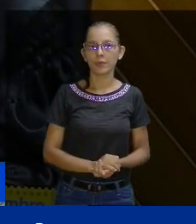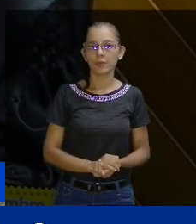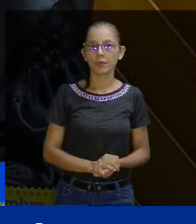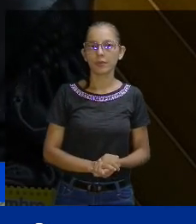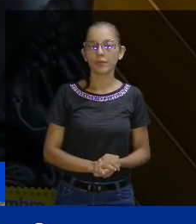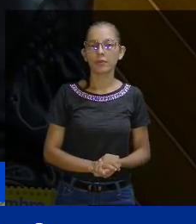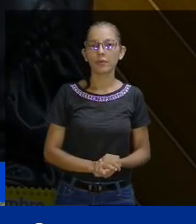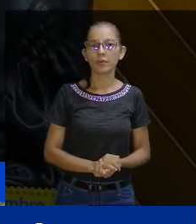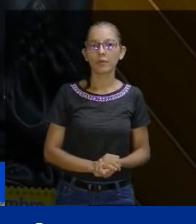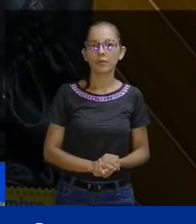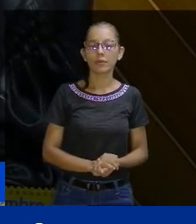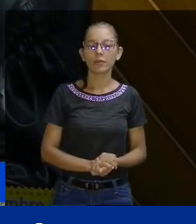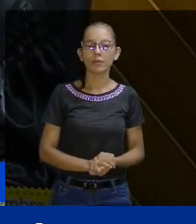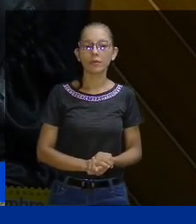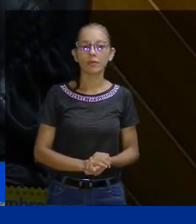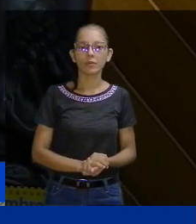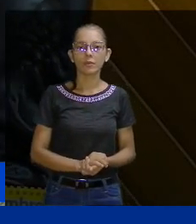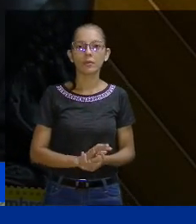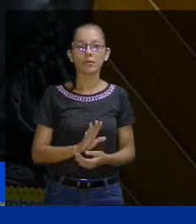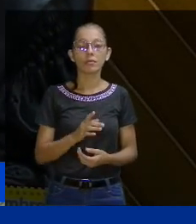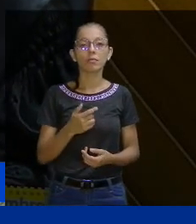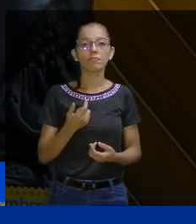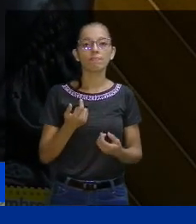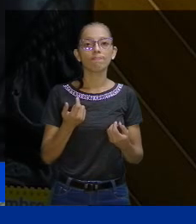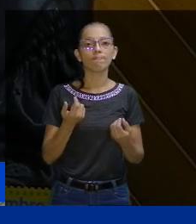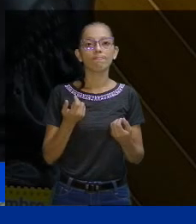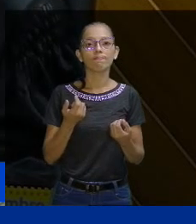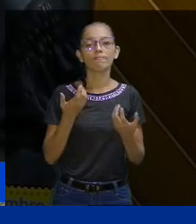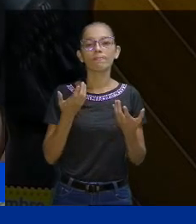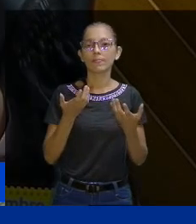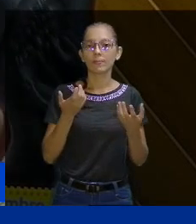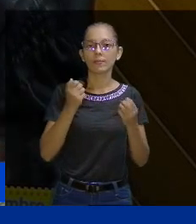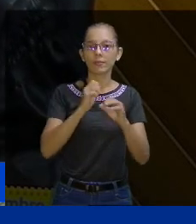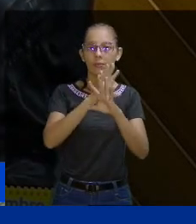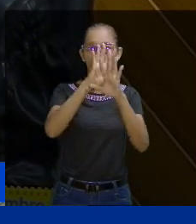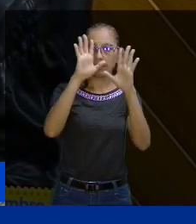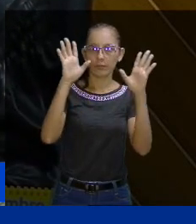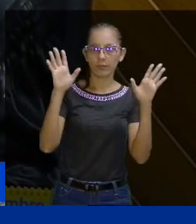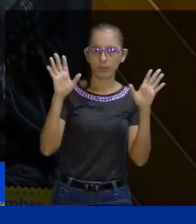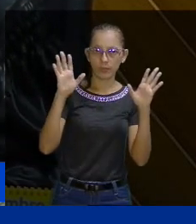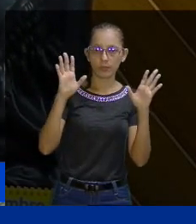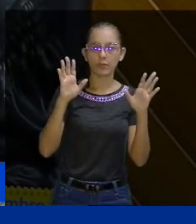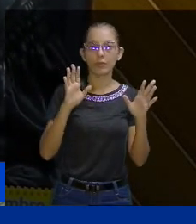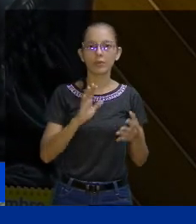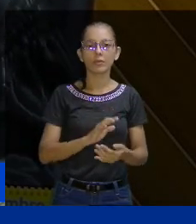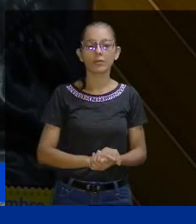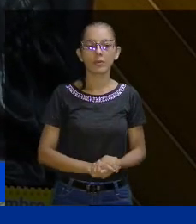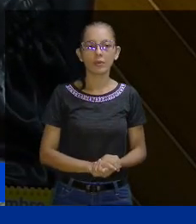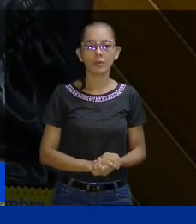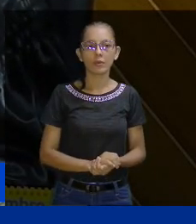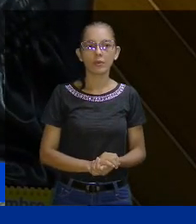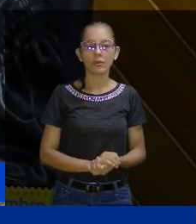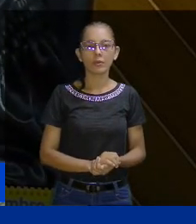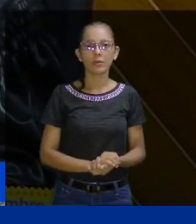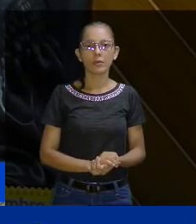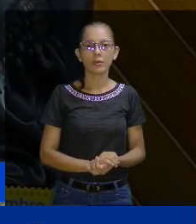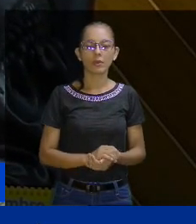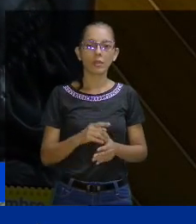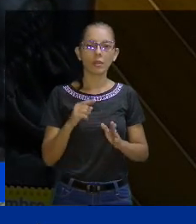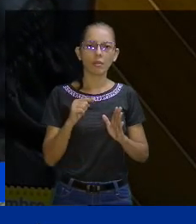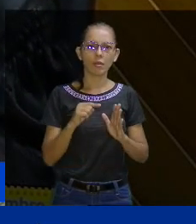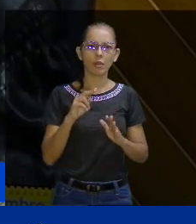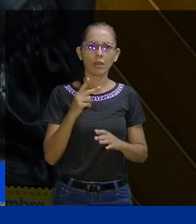processo eleitoral. Quero apenas esclarecer que, no HC,